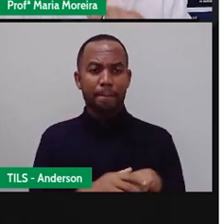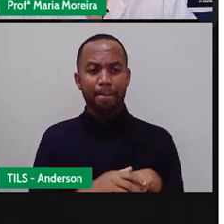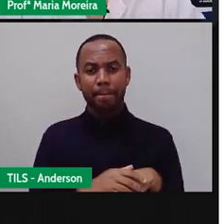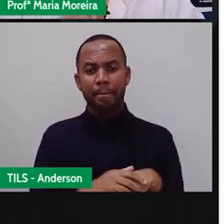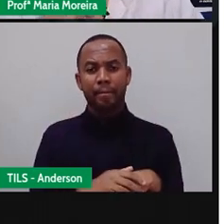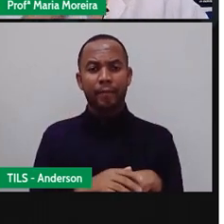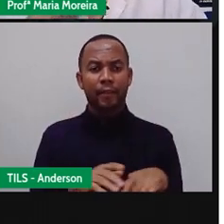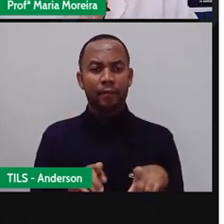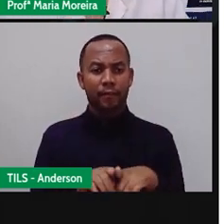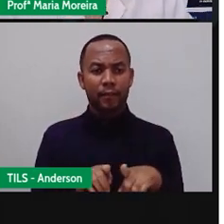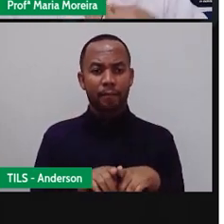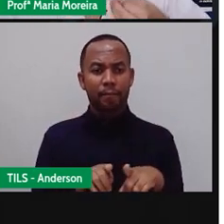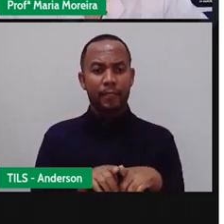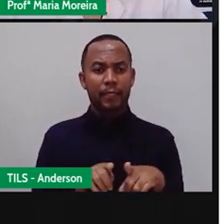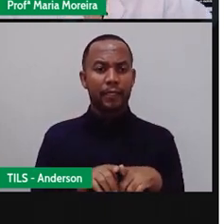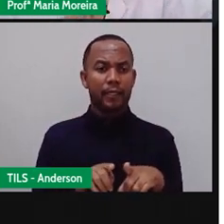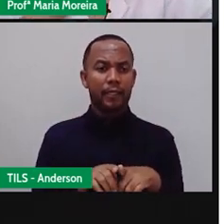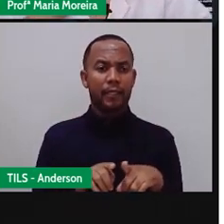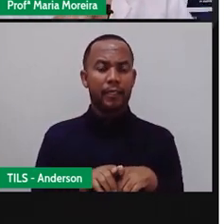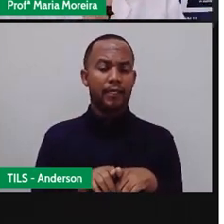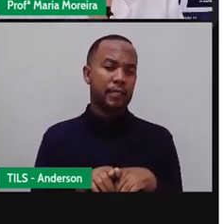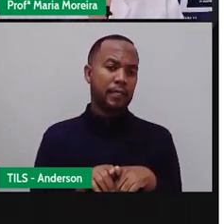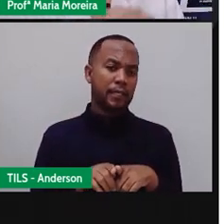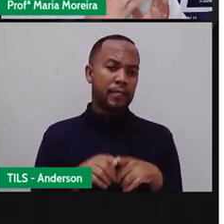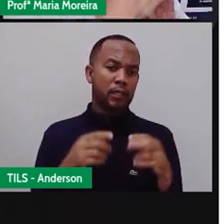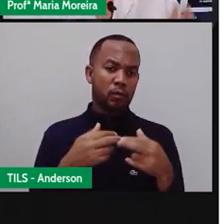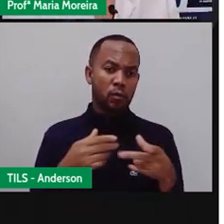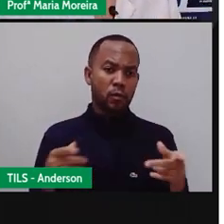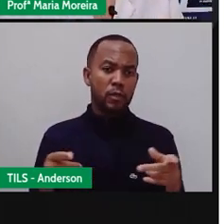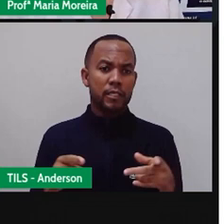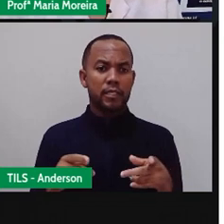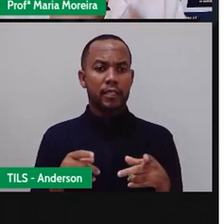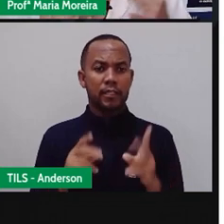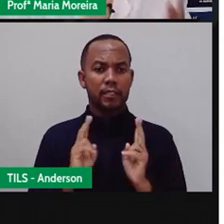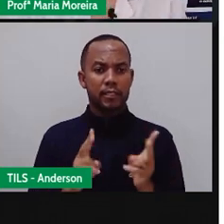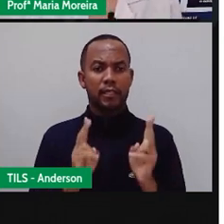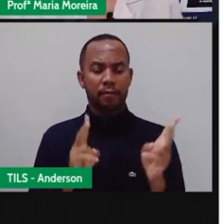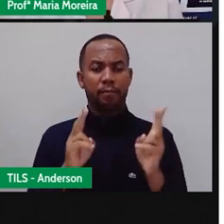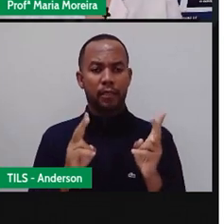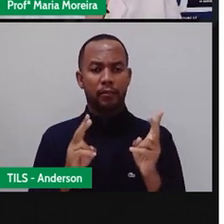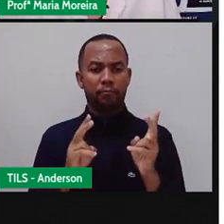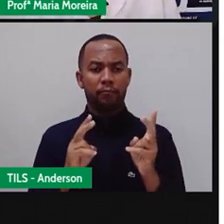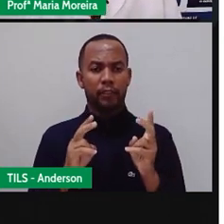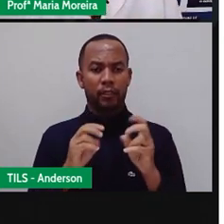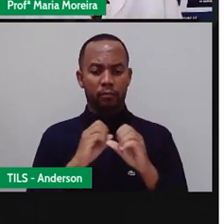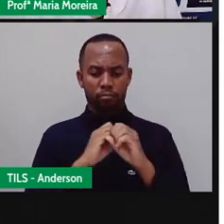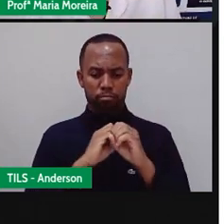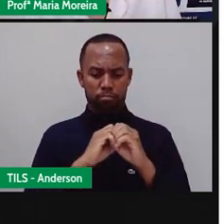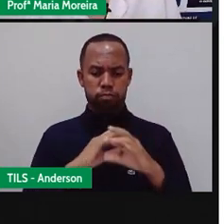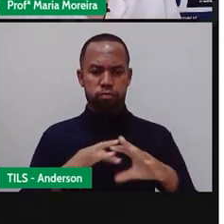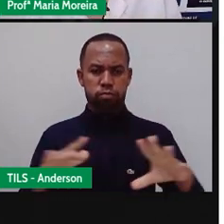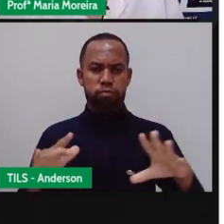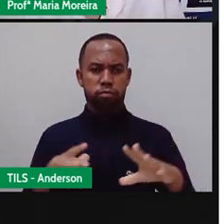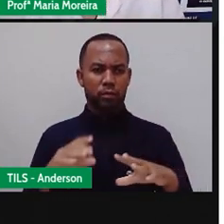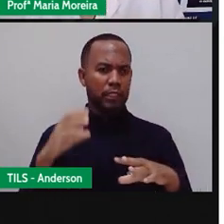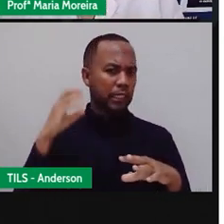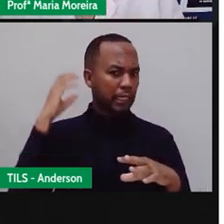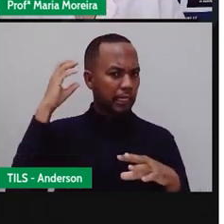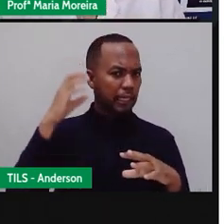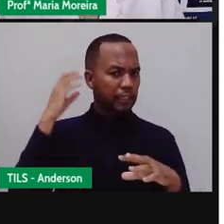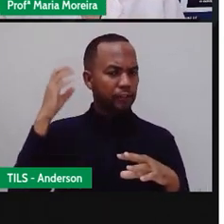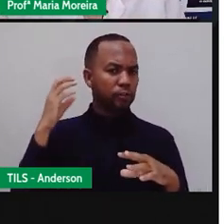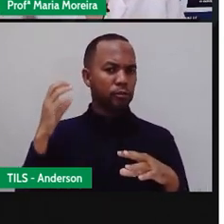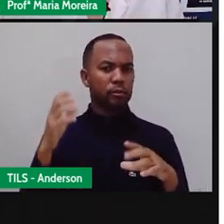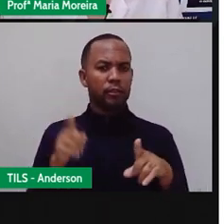coisas que são publicadas ó em períodos né a cada três meses a cada semana rádio